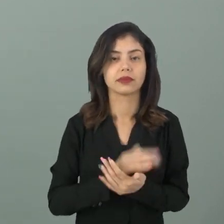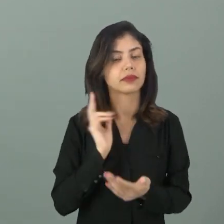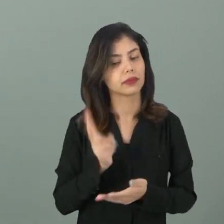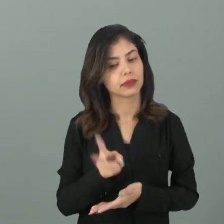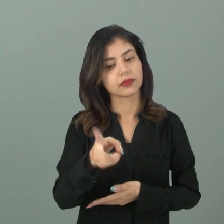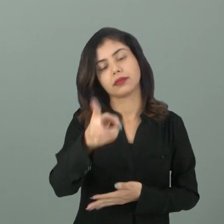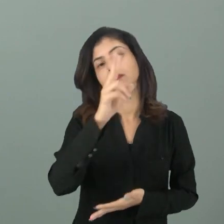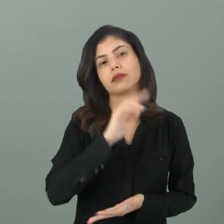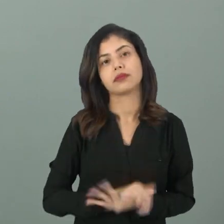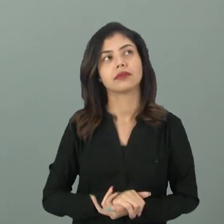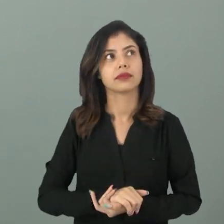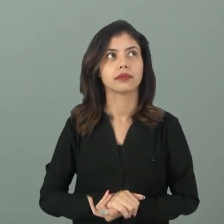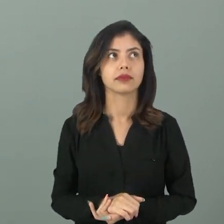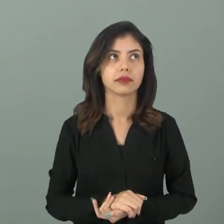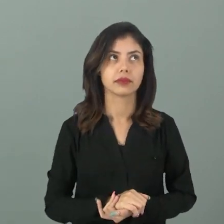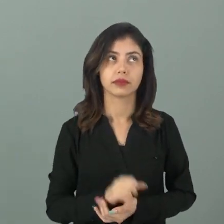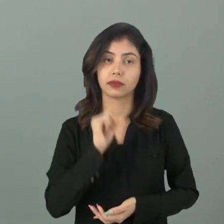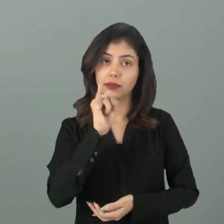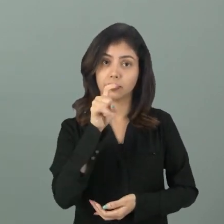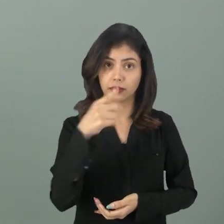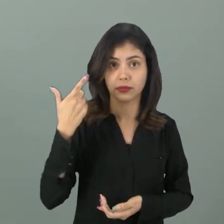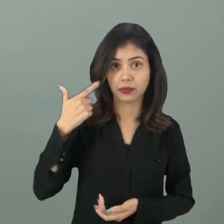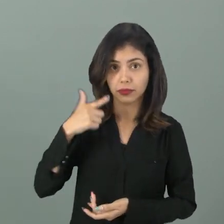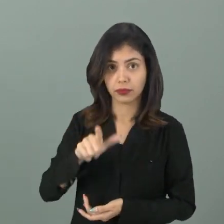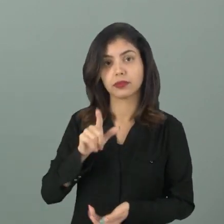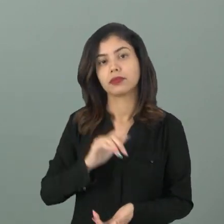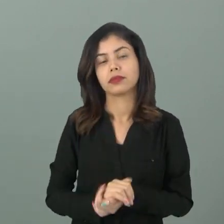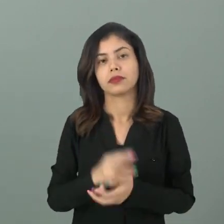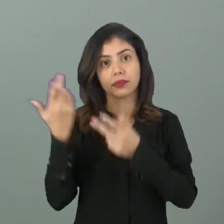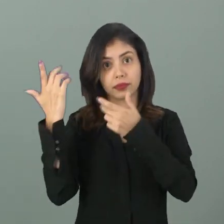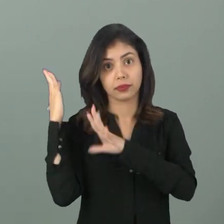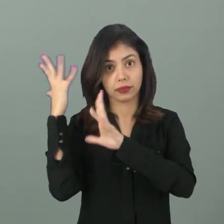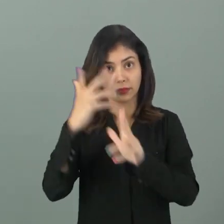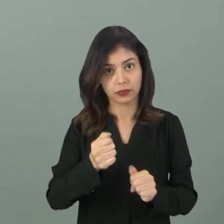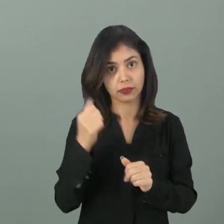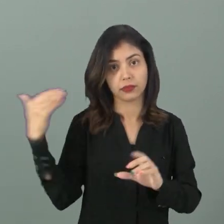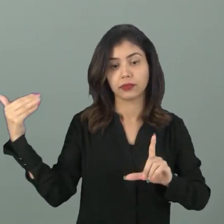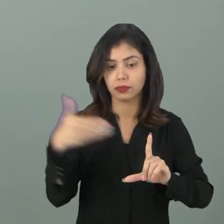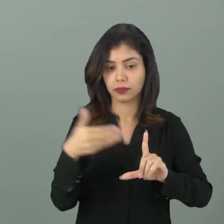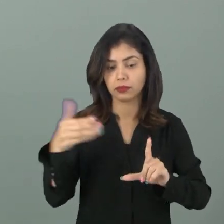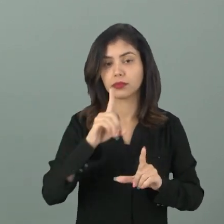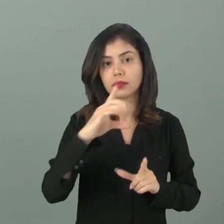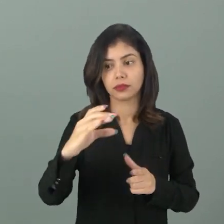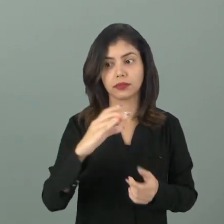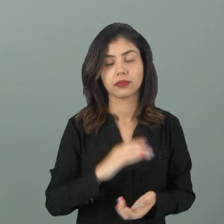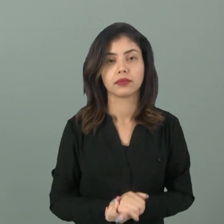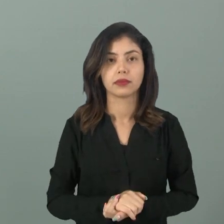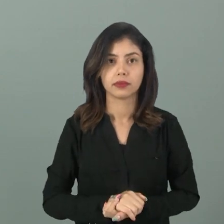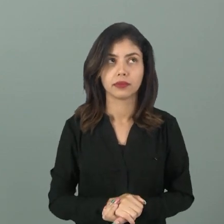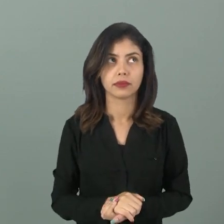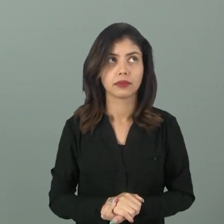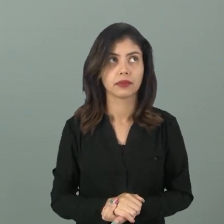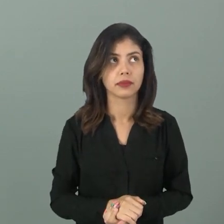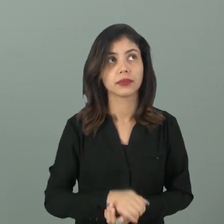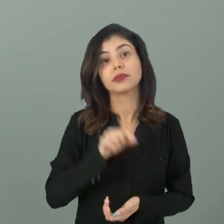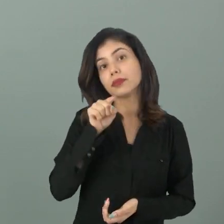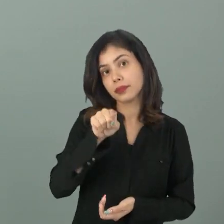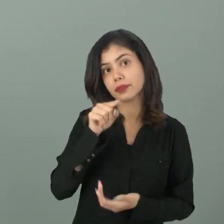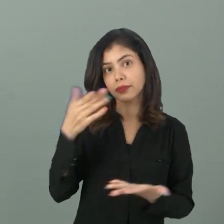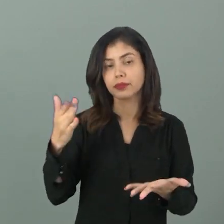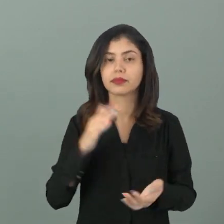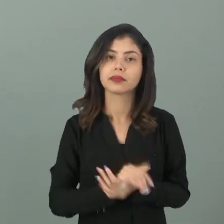dar continuidade, né? E se você quiser rever essa aula, você pode acessar a plataforma Eduque e